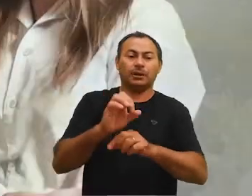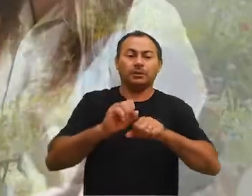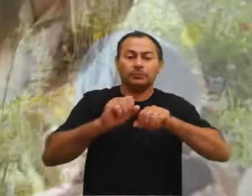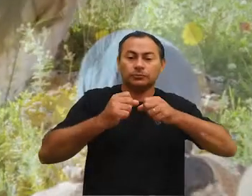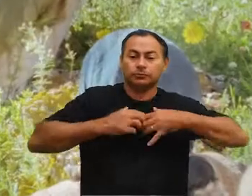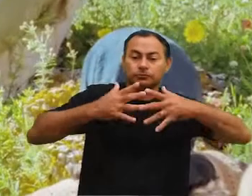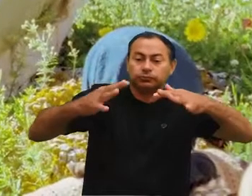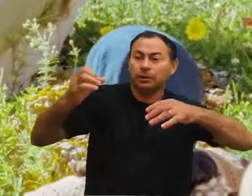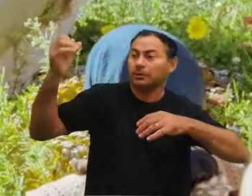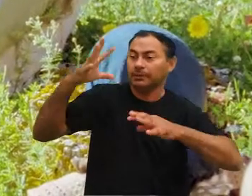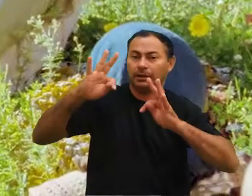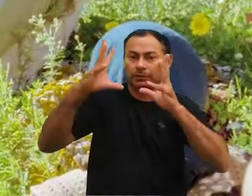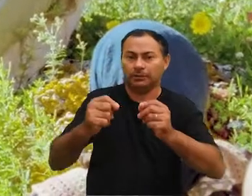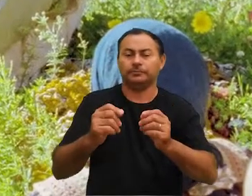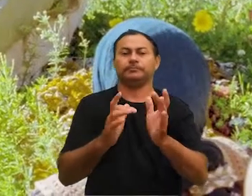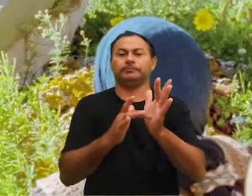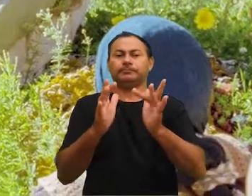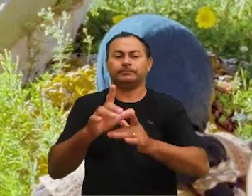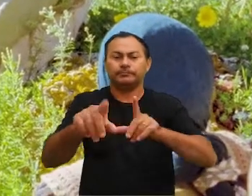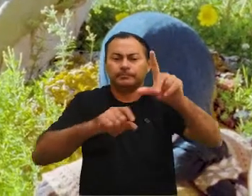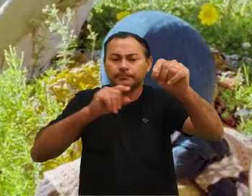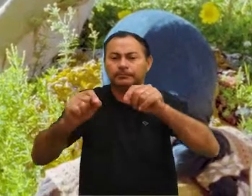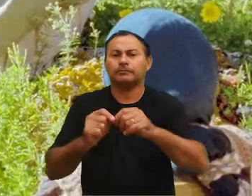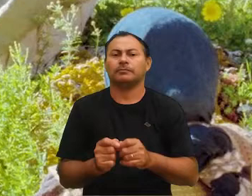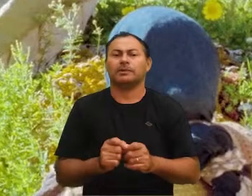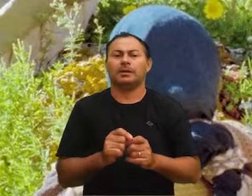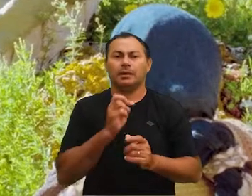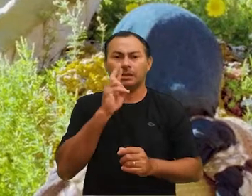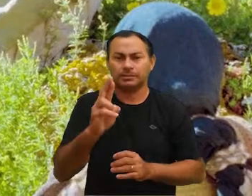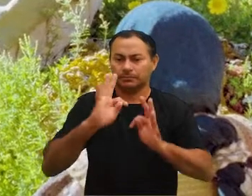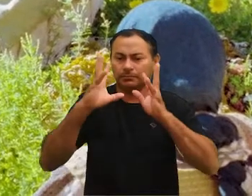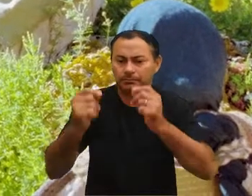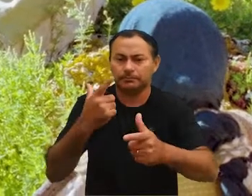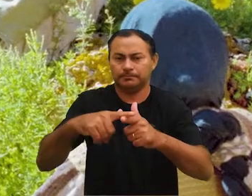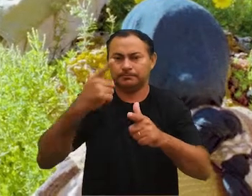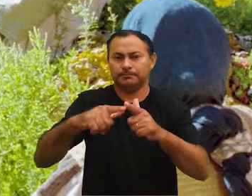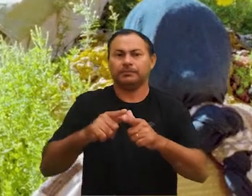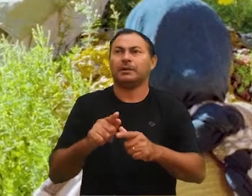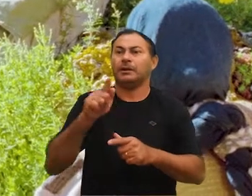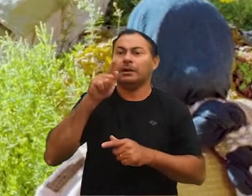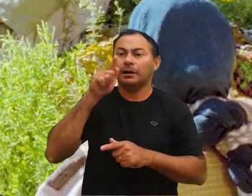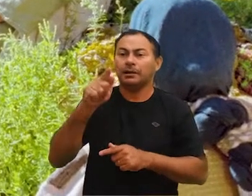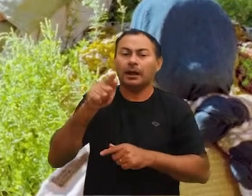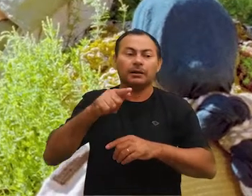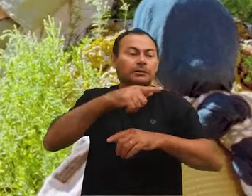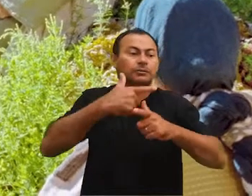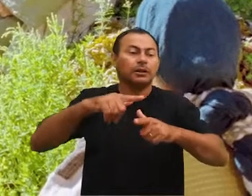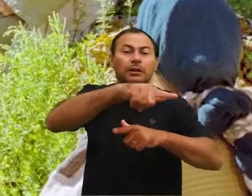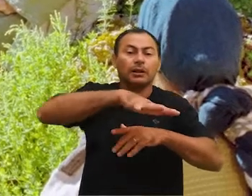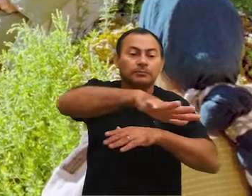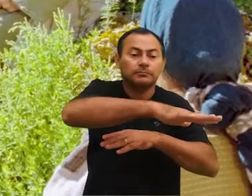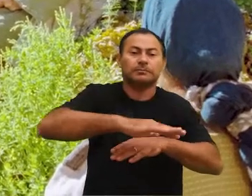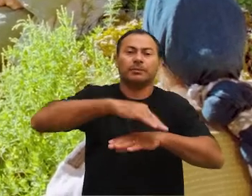todos. Jesus estava recrutando as soluções e as respostas para todos os problemas lá no sopé da